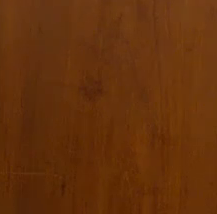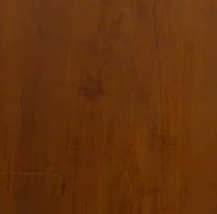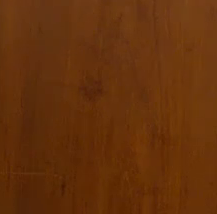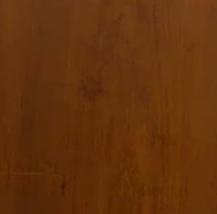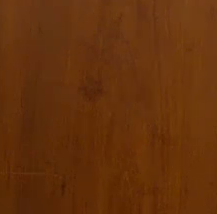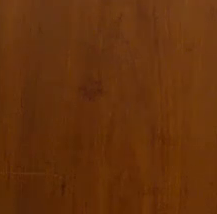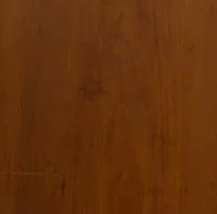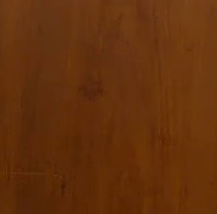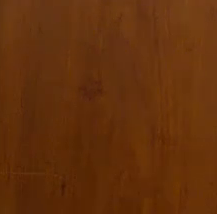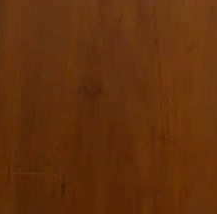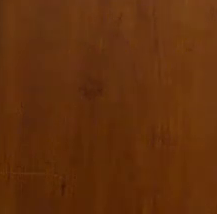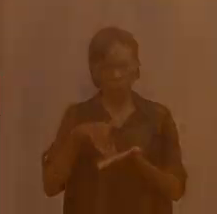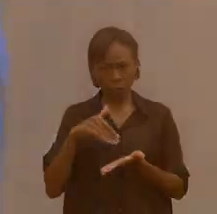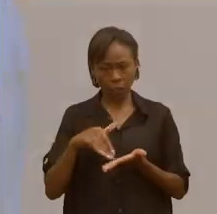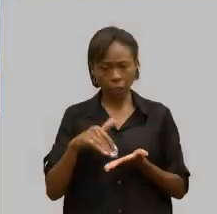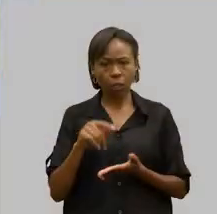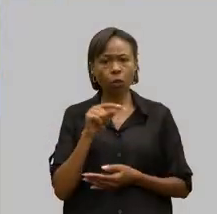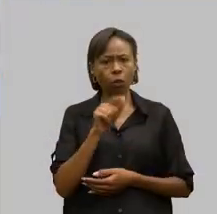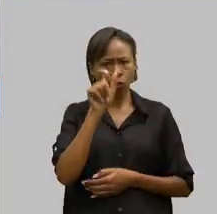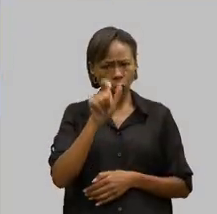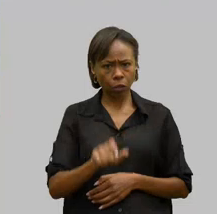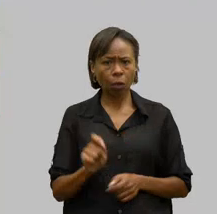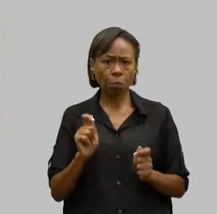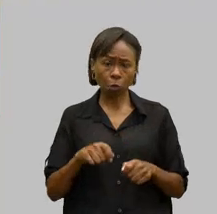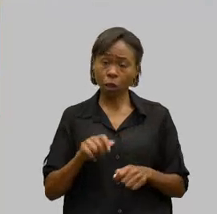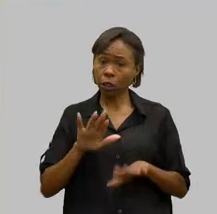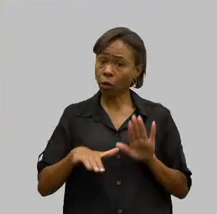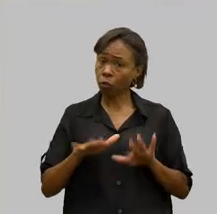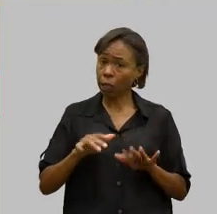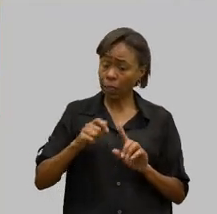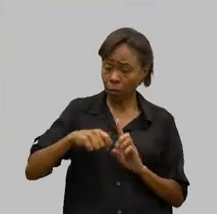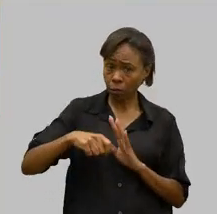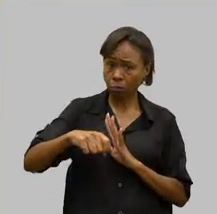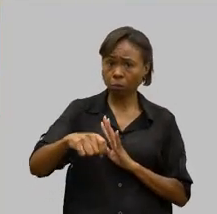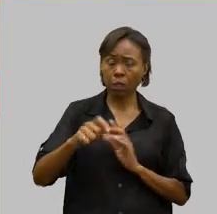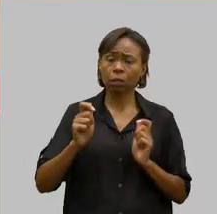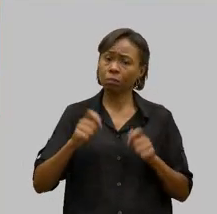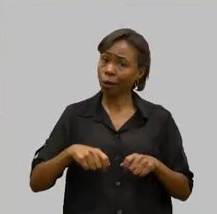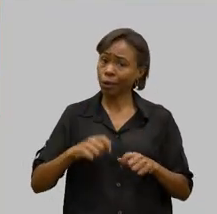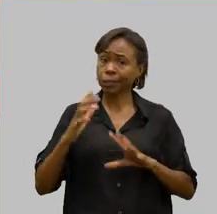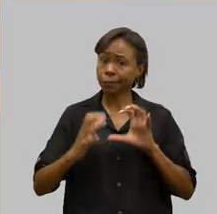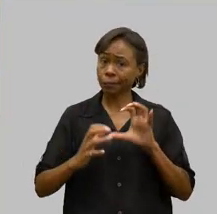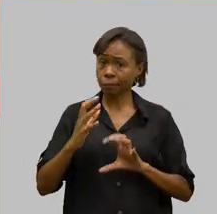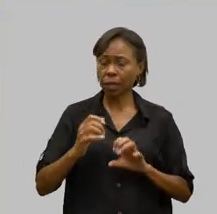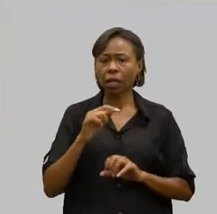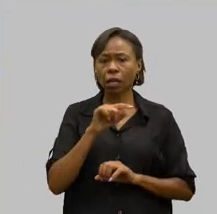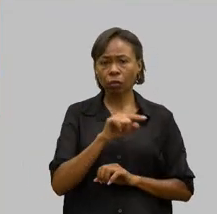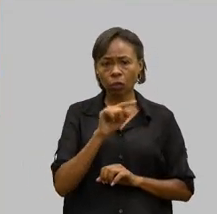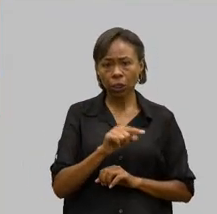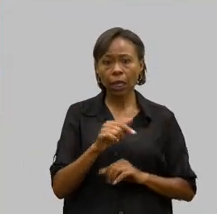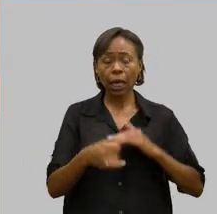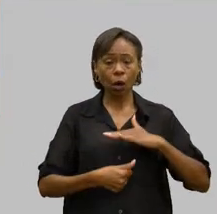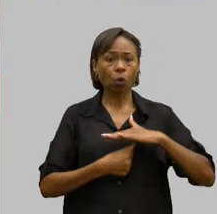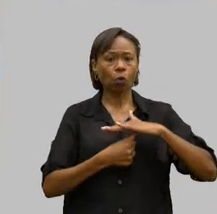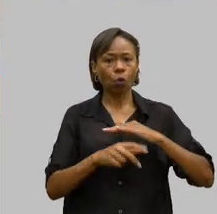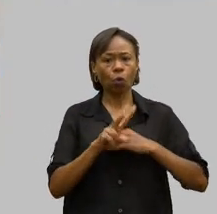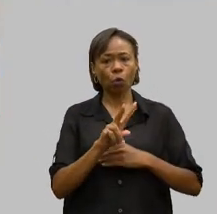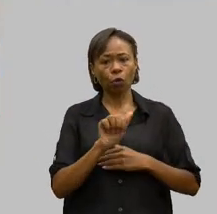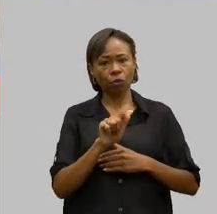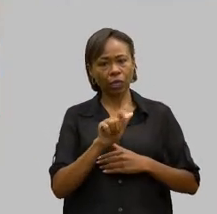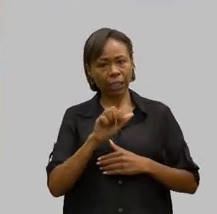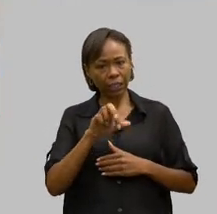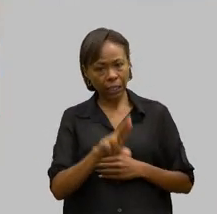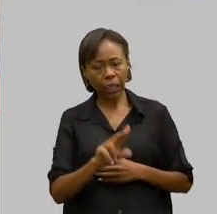O senhor pode ter que lidar daqui a alguns meses e, claramente, tanto o reitor Wagner quanto a reitora Lavínia terão que lidar com isso,